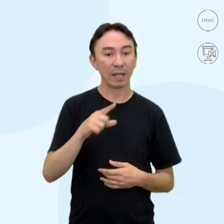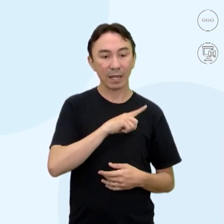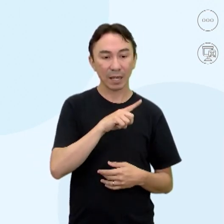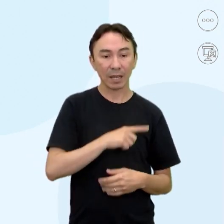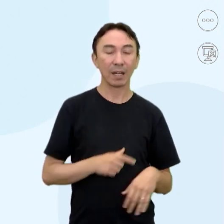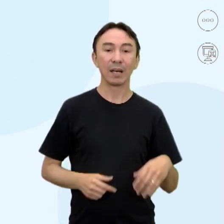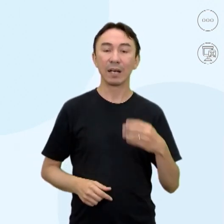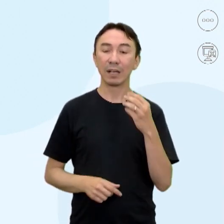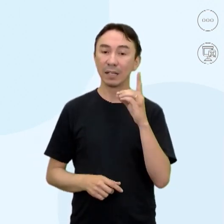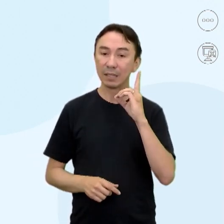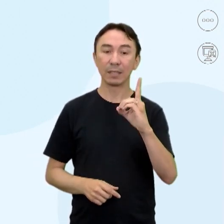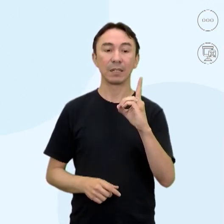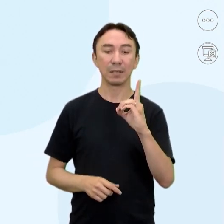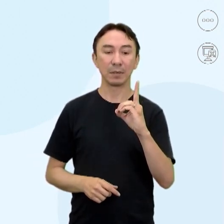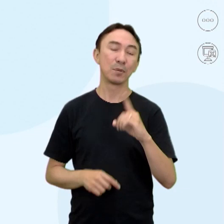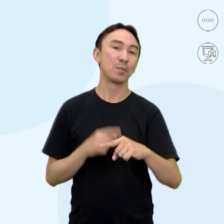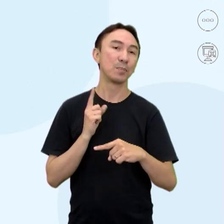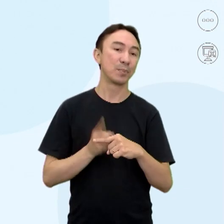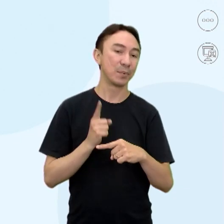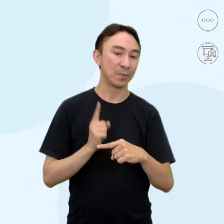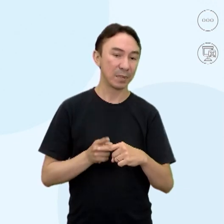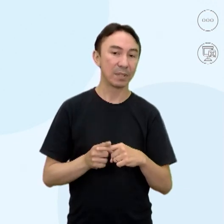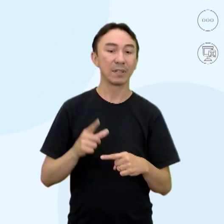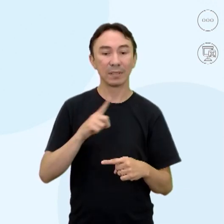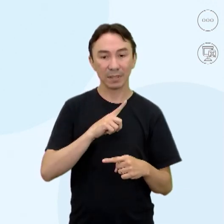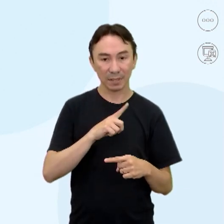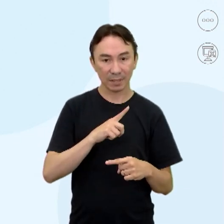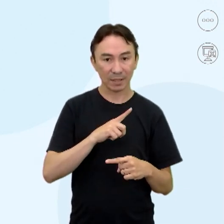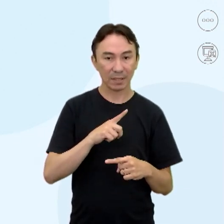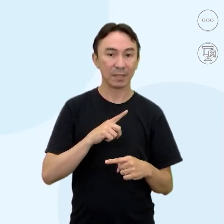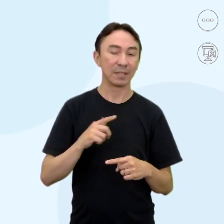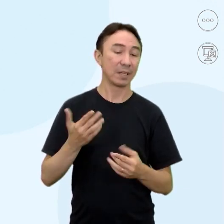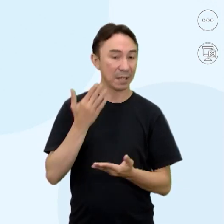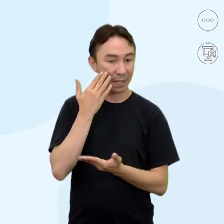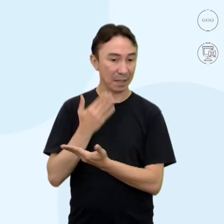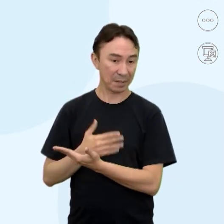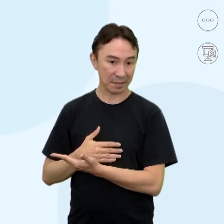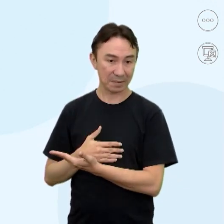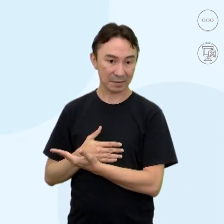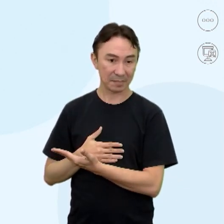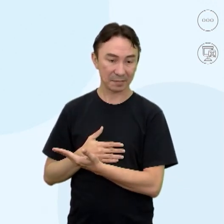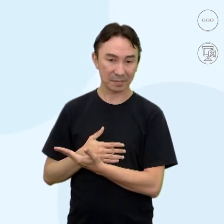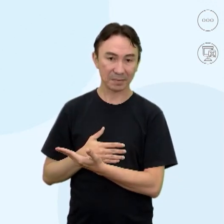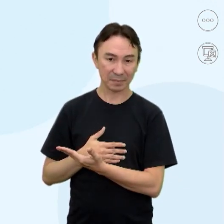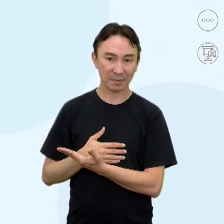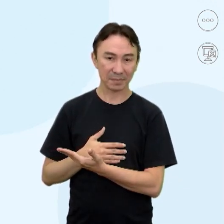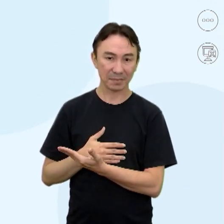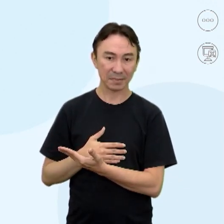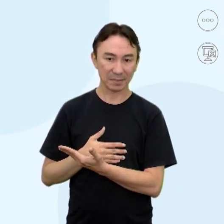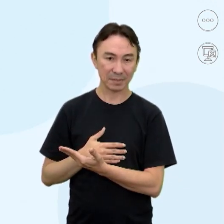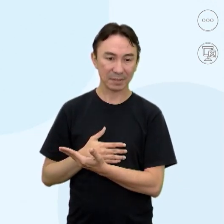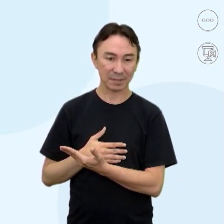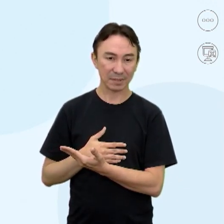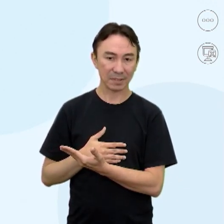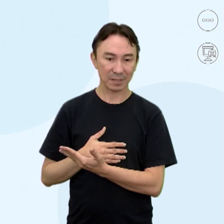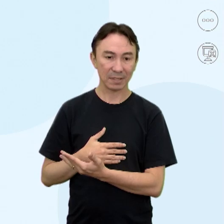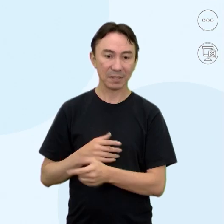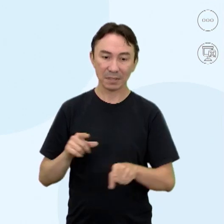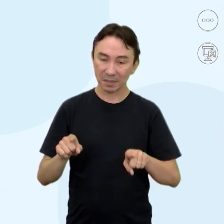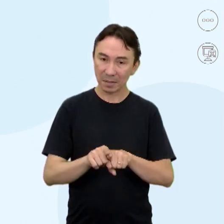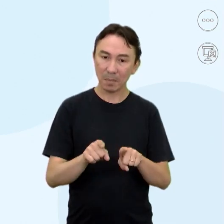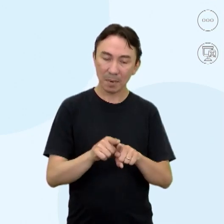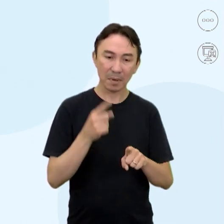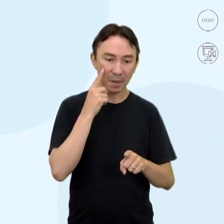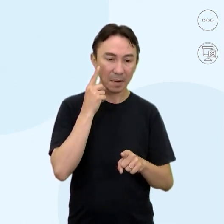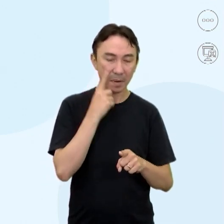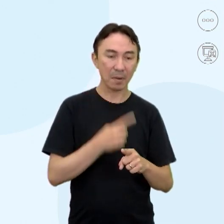Porque o que a gente tem que fazer? Temos que somar, né, os lados para achar o perímetro e temos que multiplicar